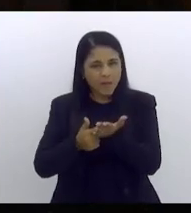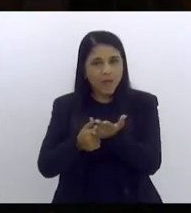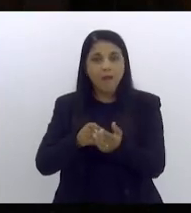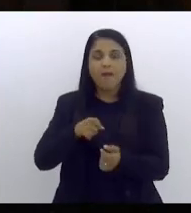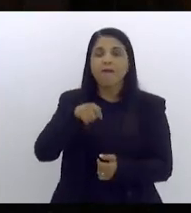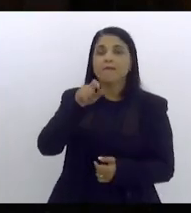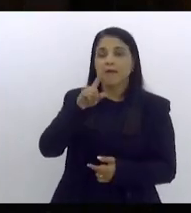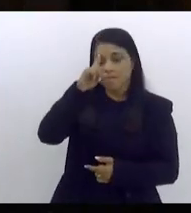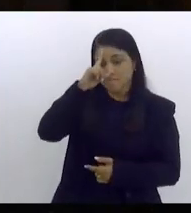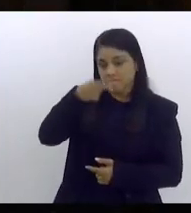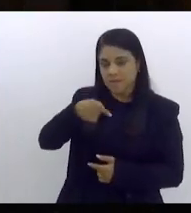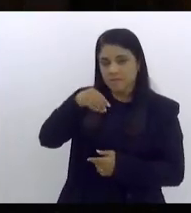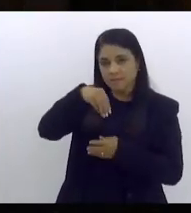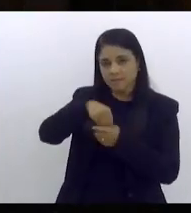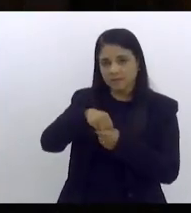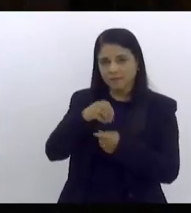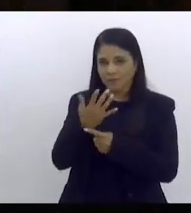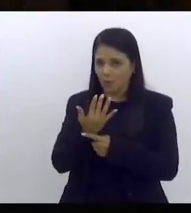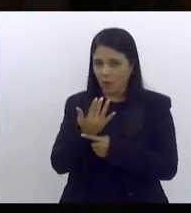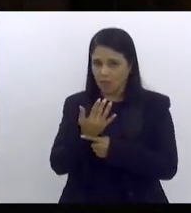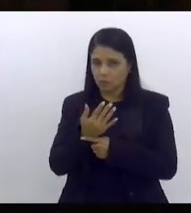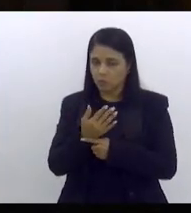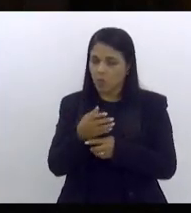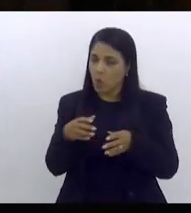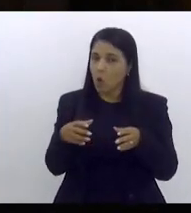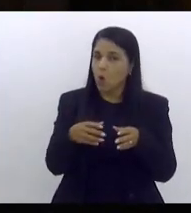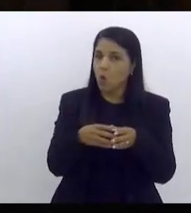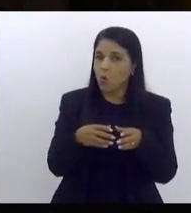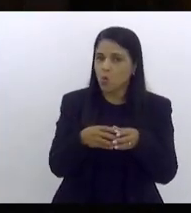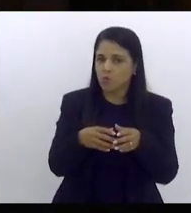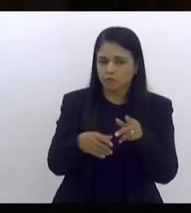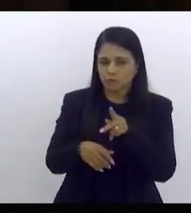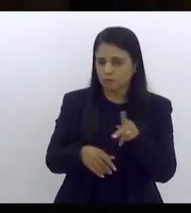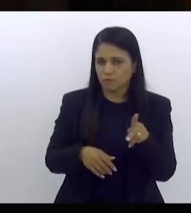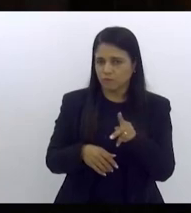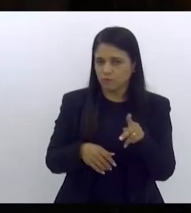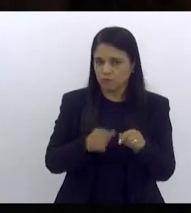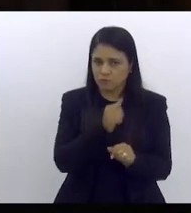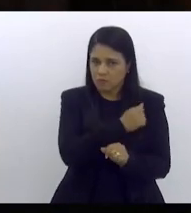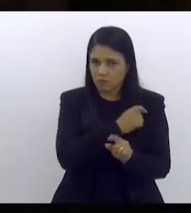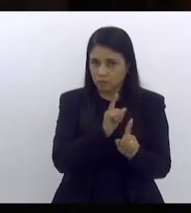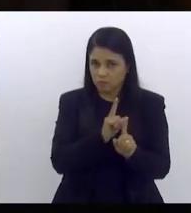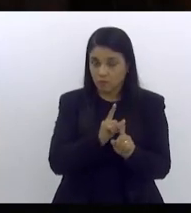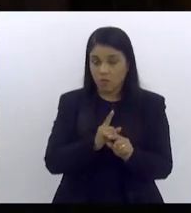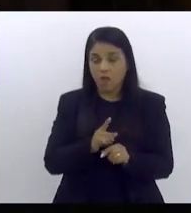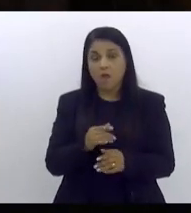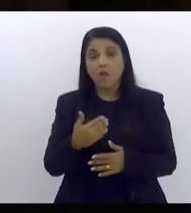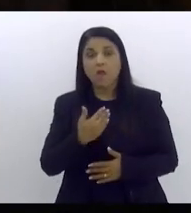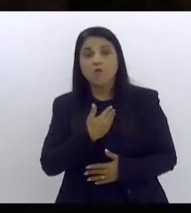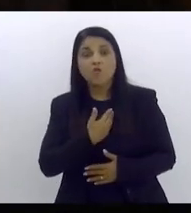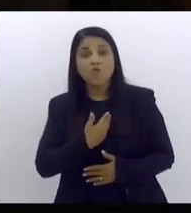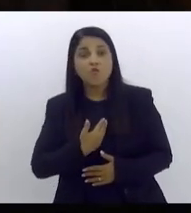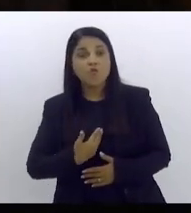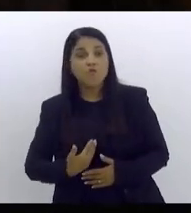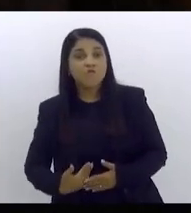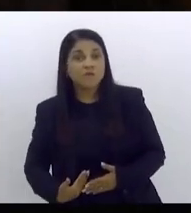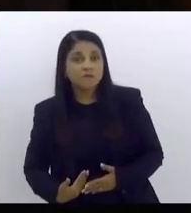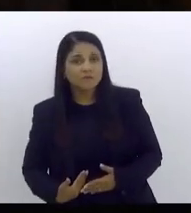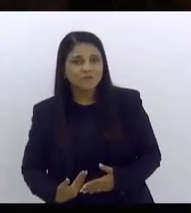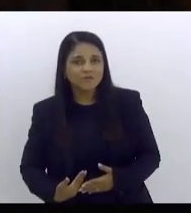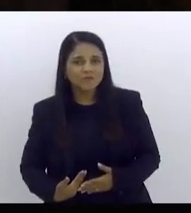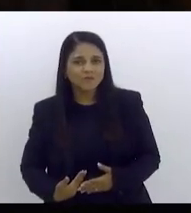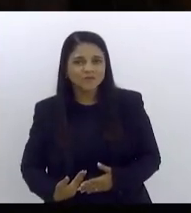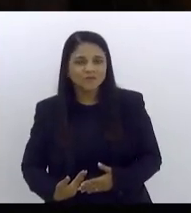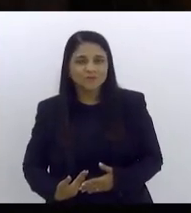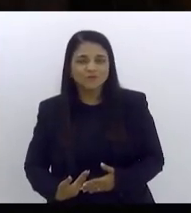UERJ, não o corpo docente e discente, e o governador. Você sabe qual,